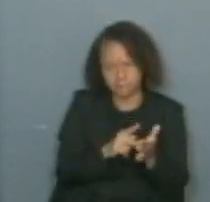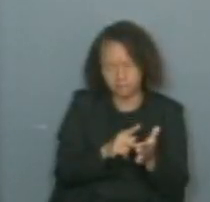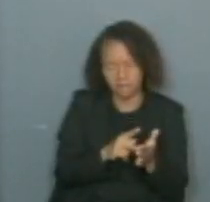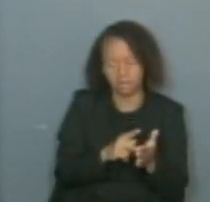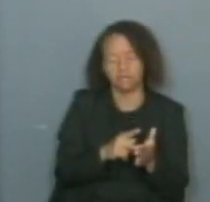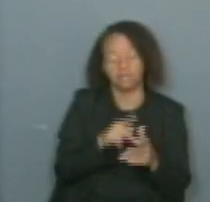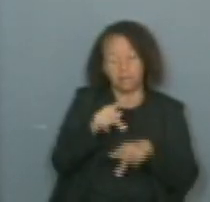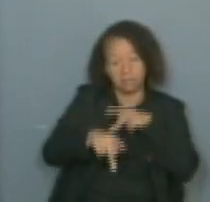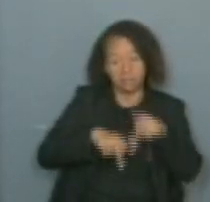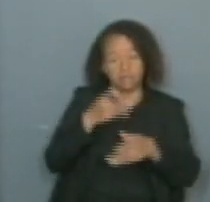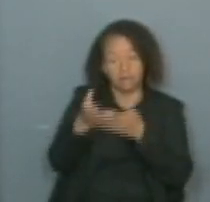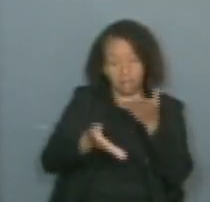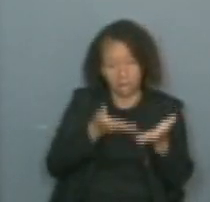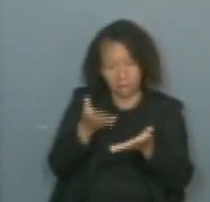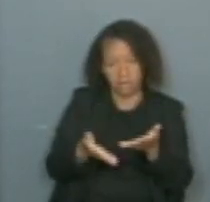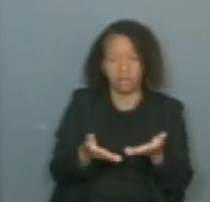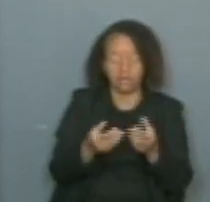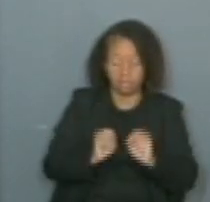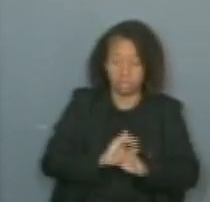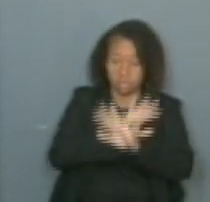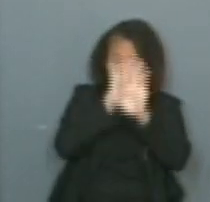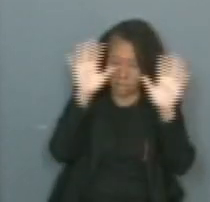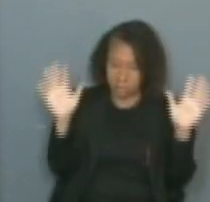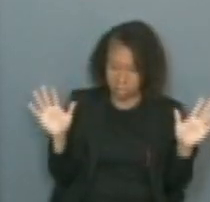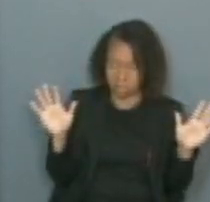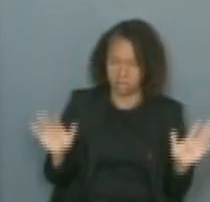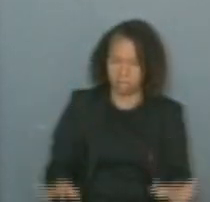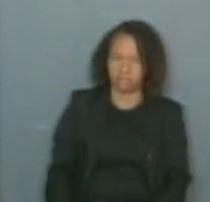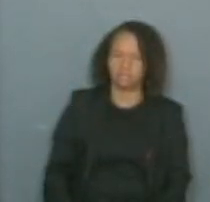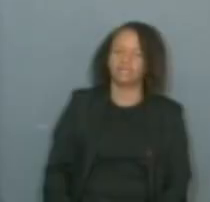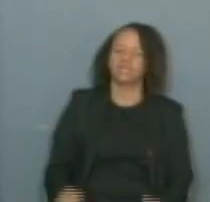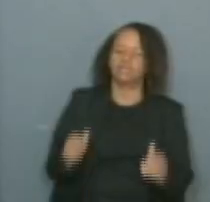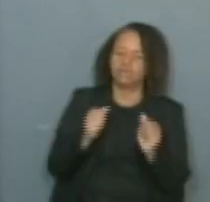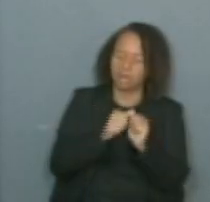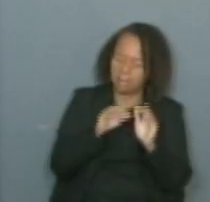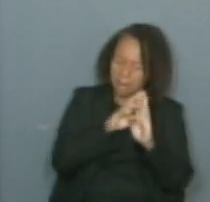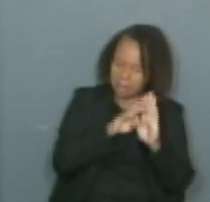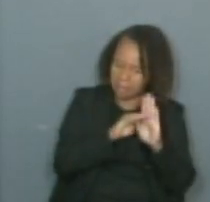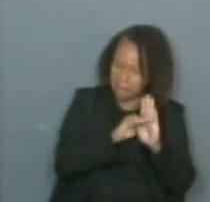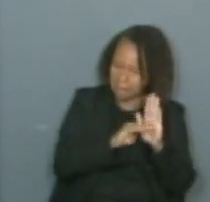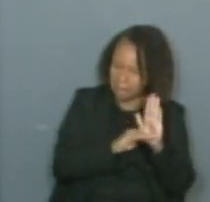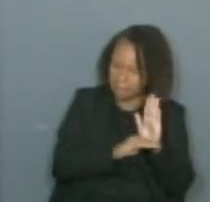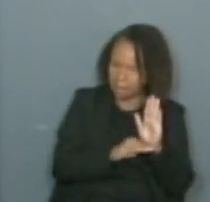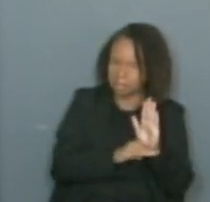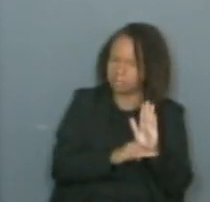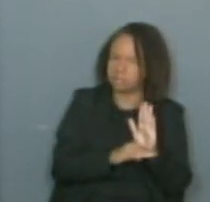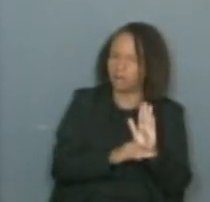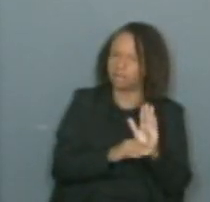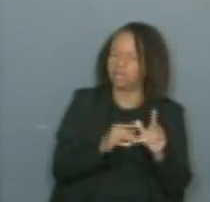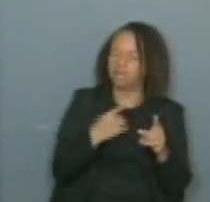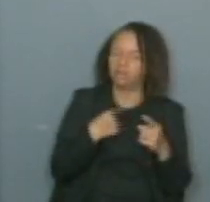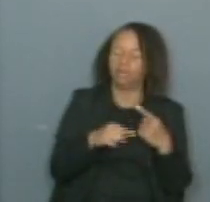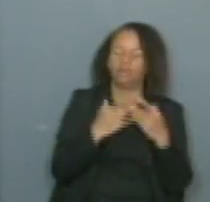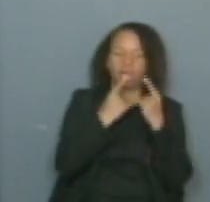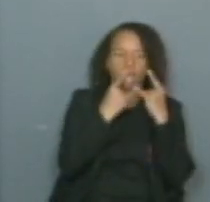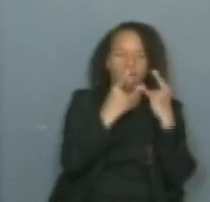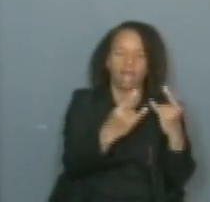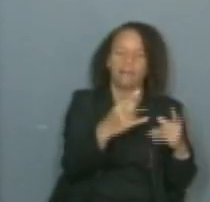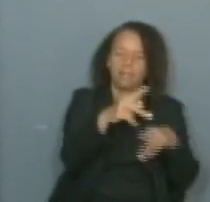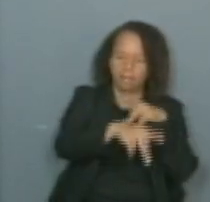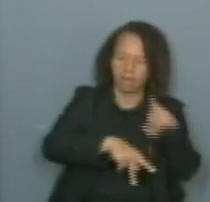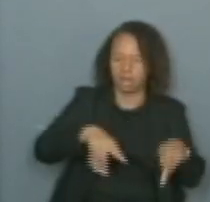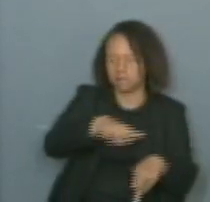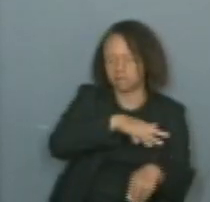população, vereador Eduardo Moura? Vamos dar transparência. Vamos estabelecer critérios que não amarrem a população